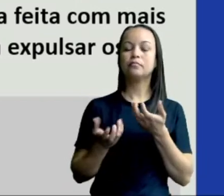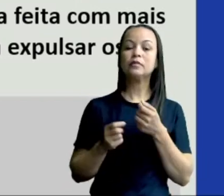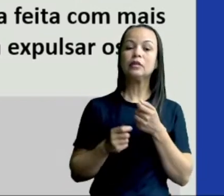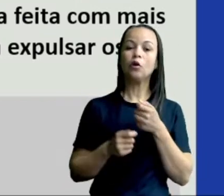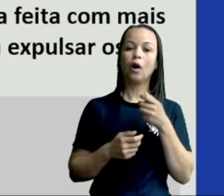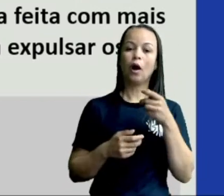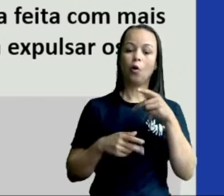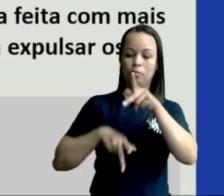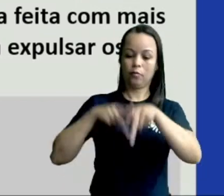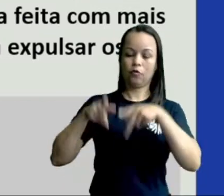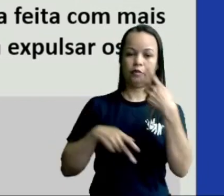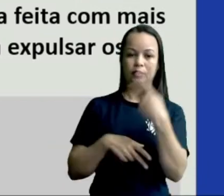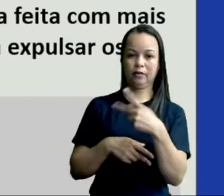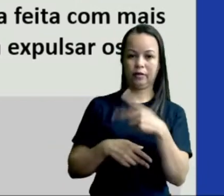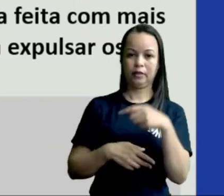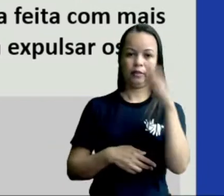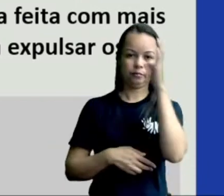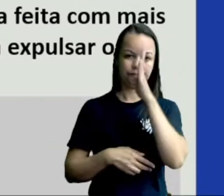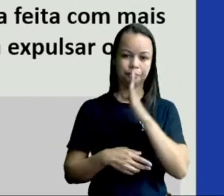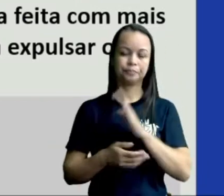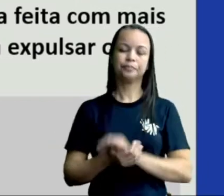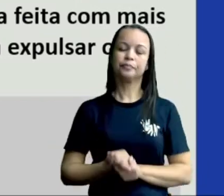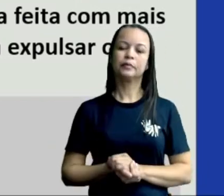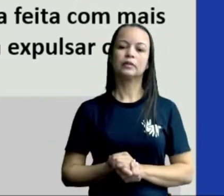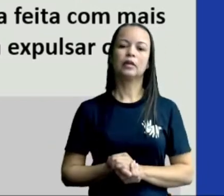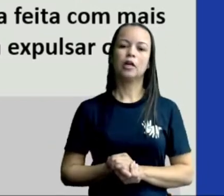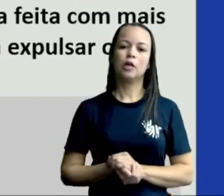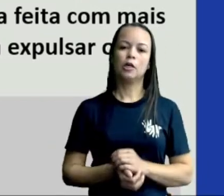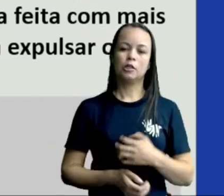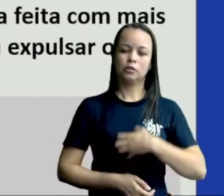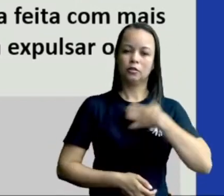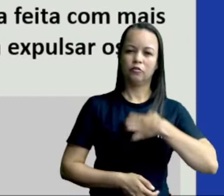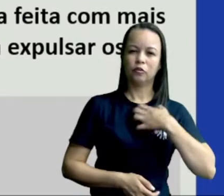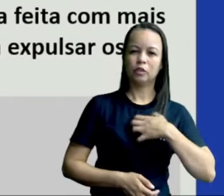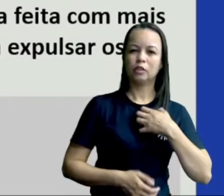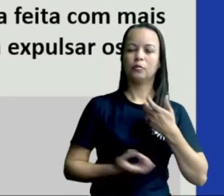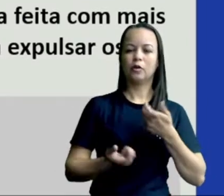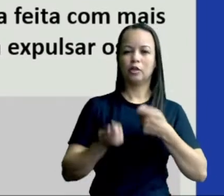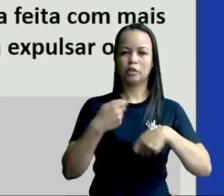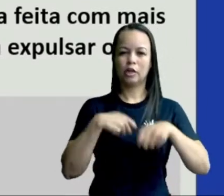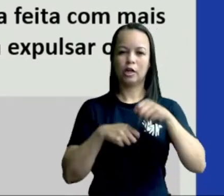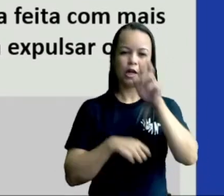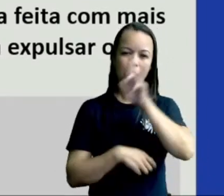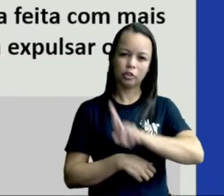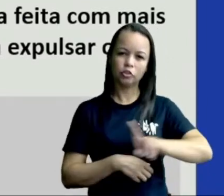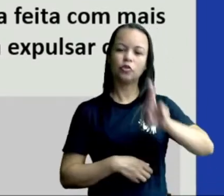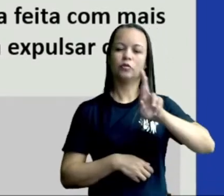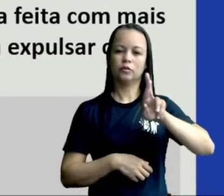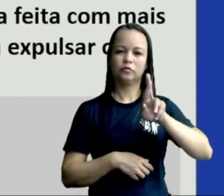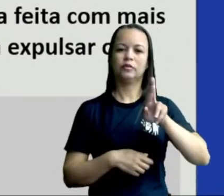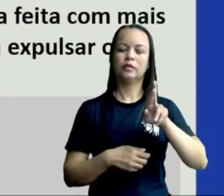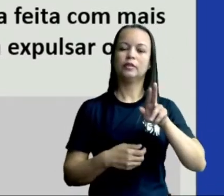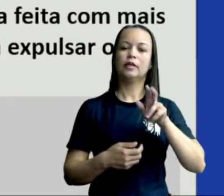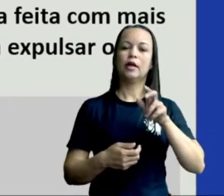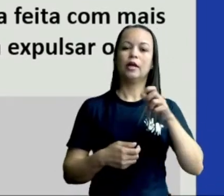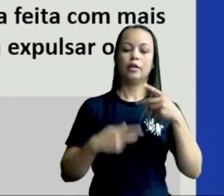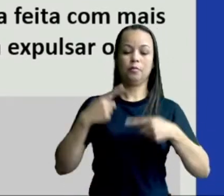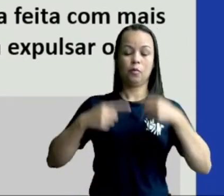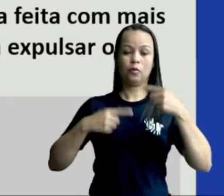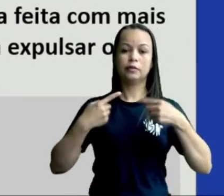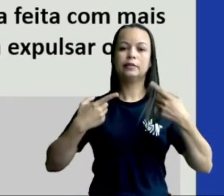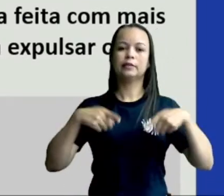brasileiros. Revoltada por razões religiosas, financeiras e políticas, nossa